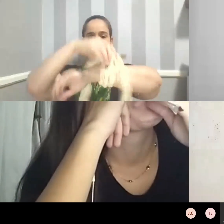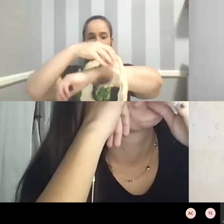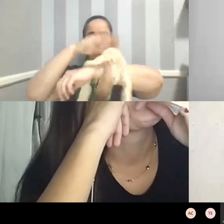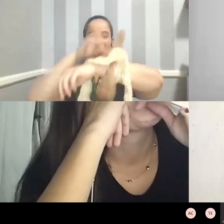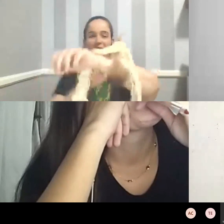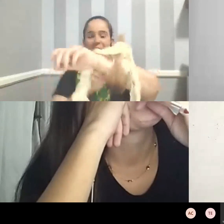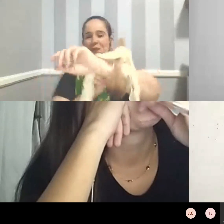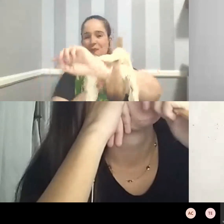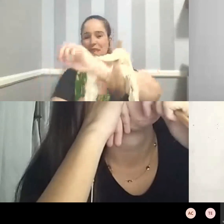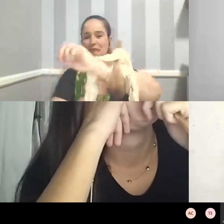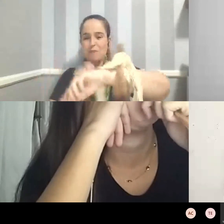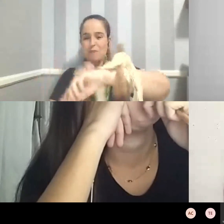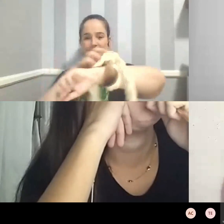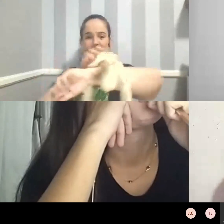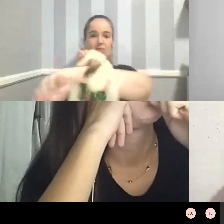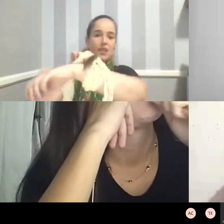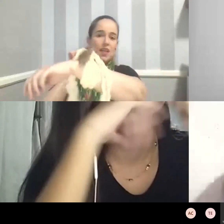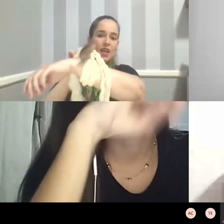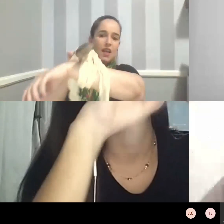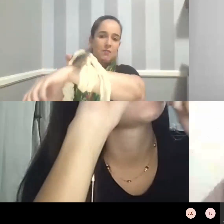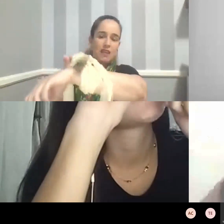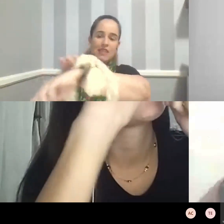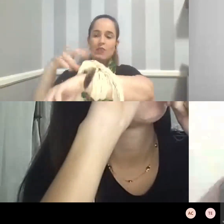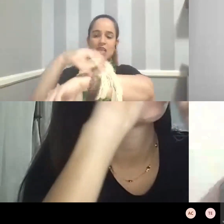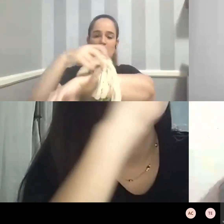Eu tô com torniquete. Agora já estava pronto, é mais rápido,